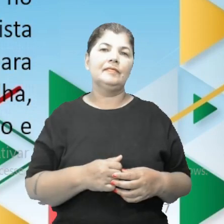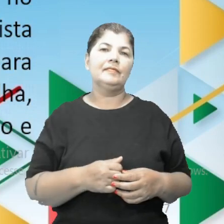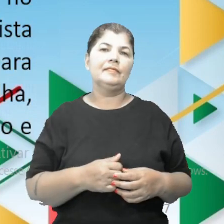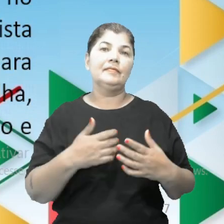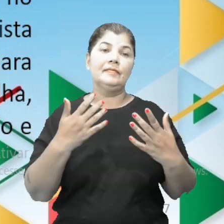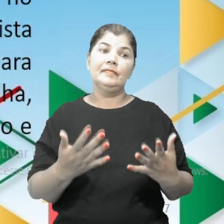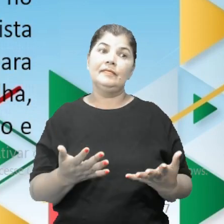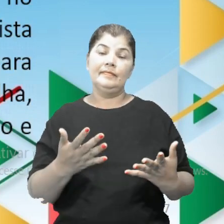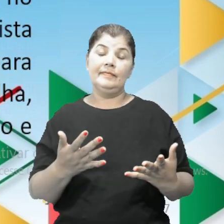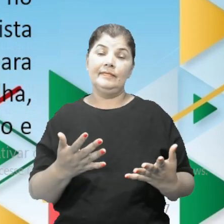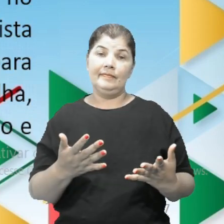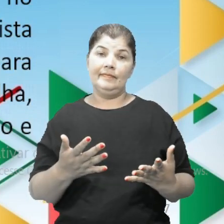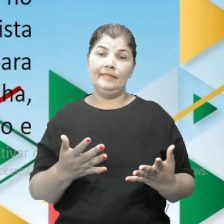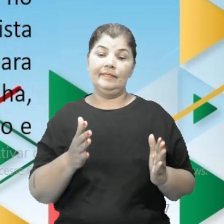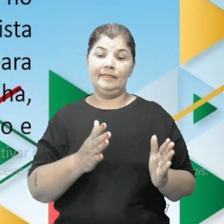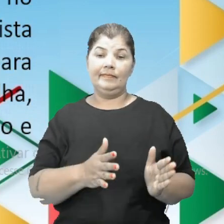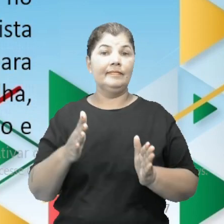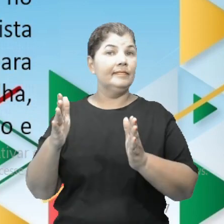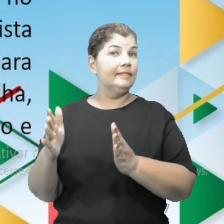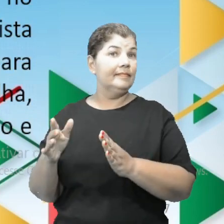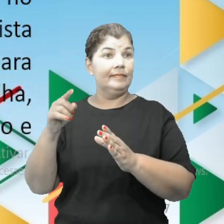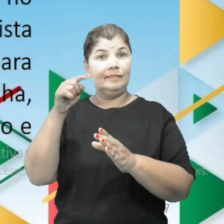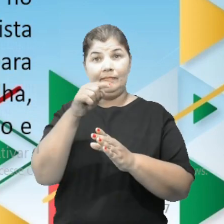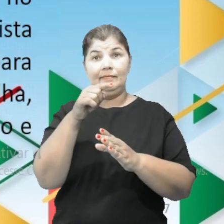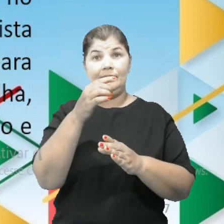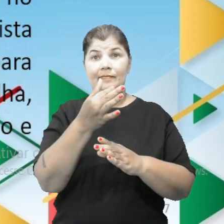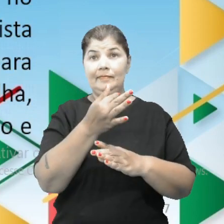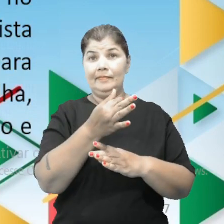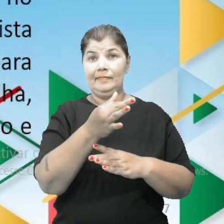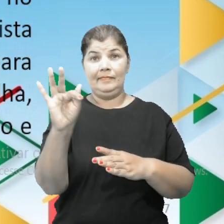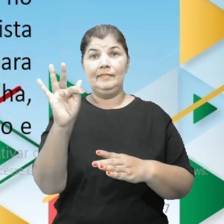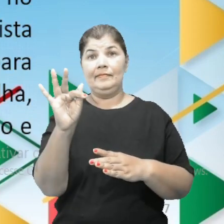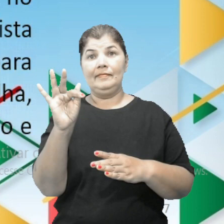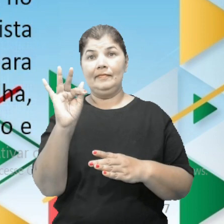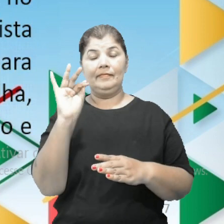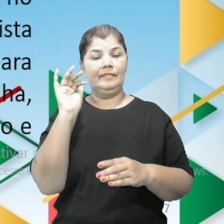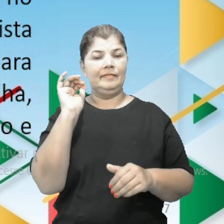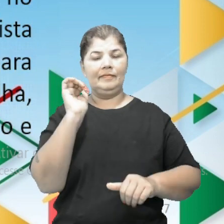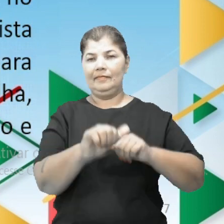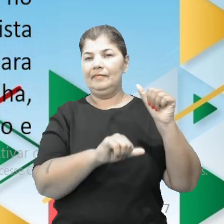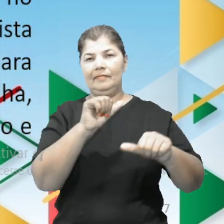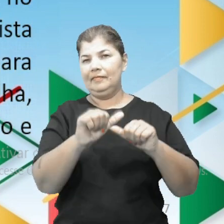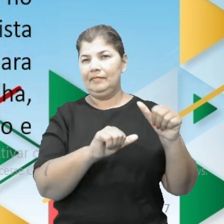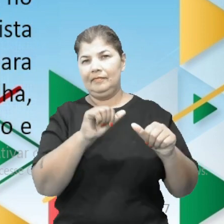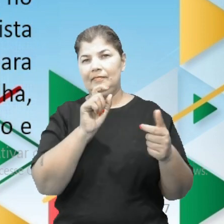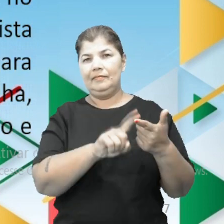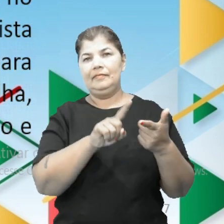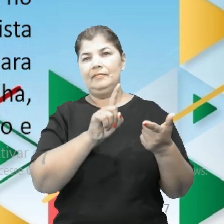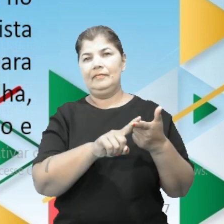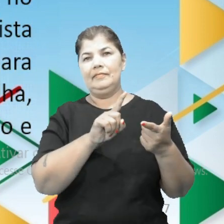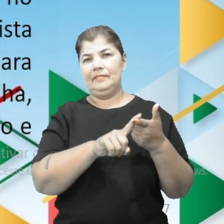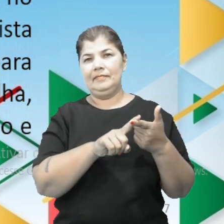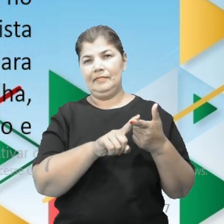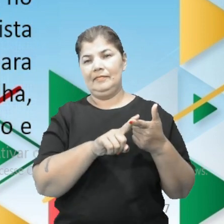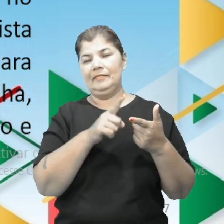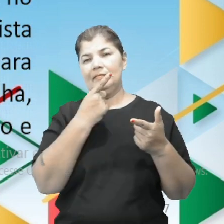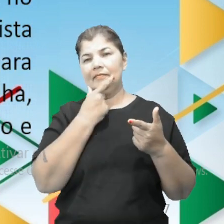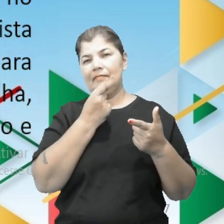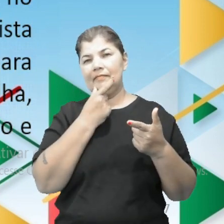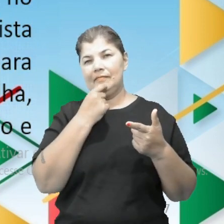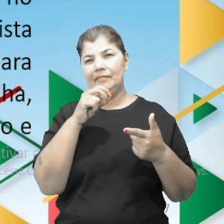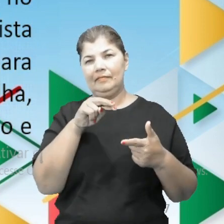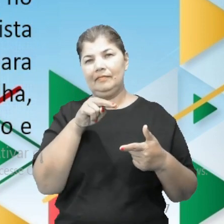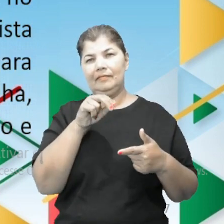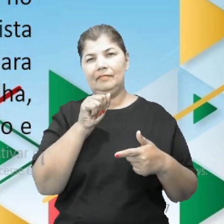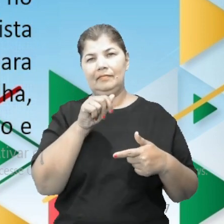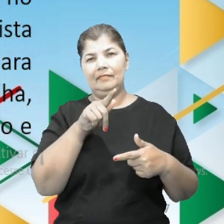na França, ocorreu a nova reviravolta no processo. Napoleão Bonaparte tomou